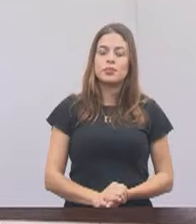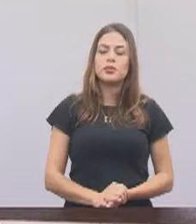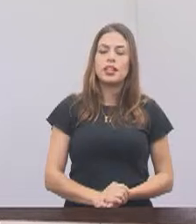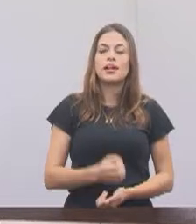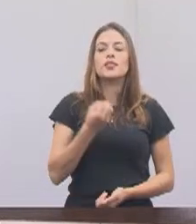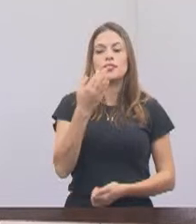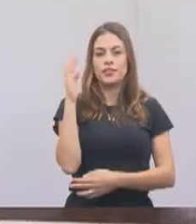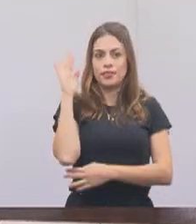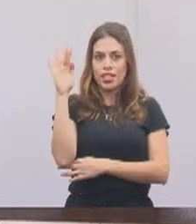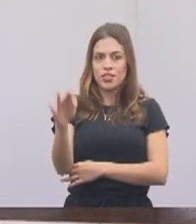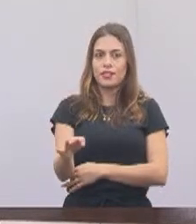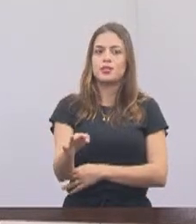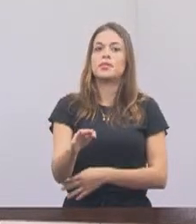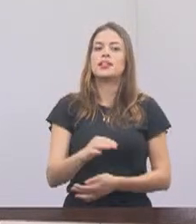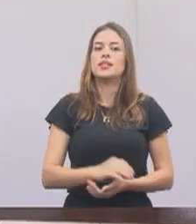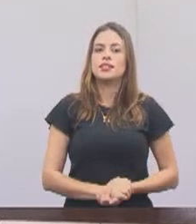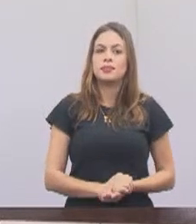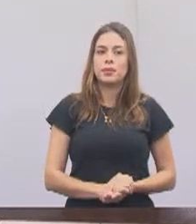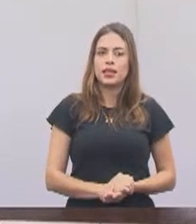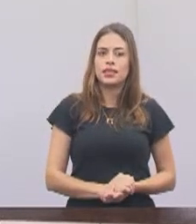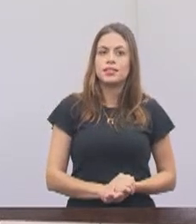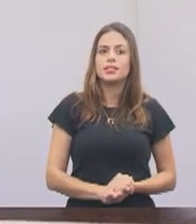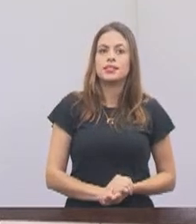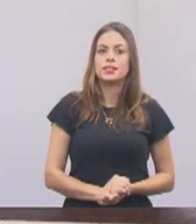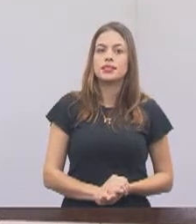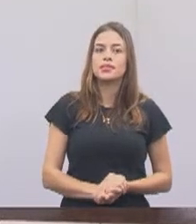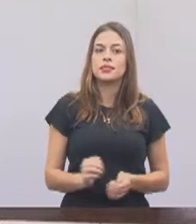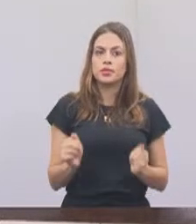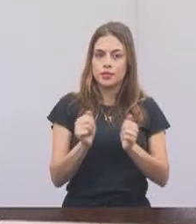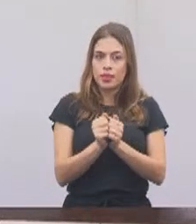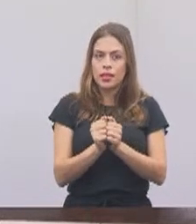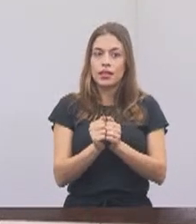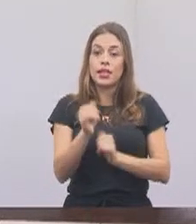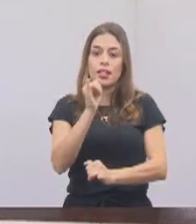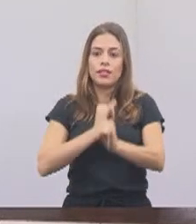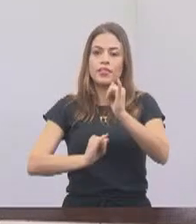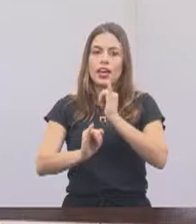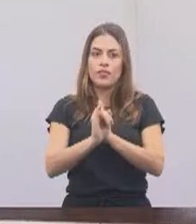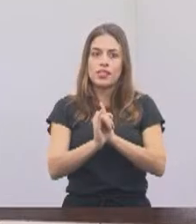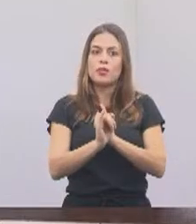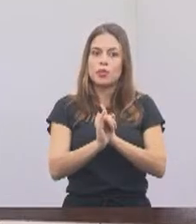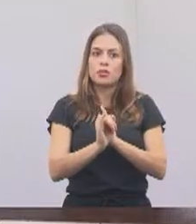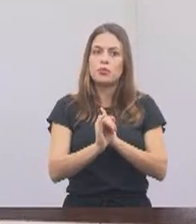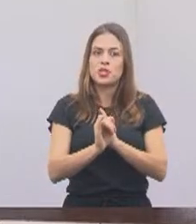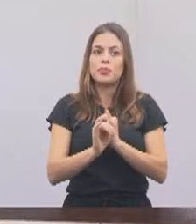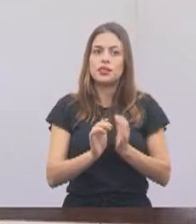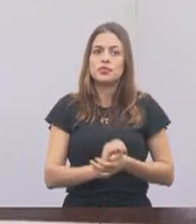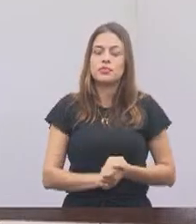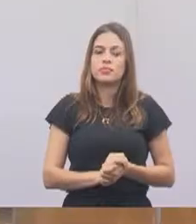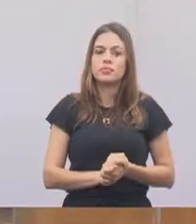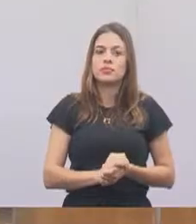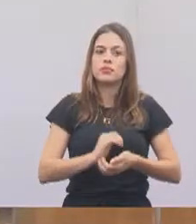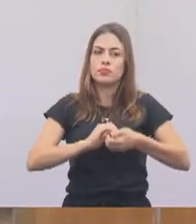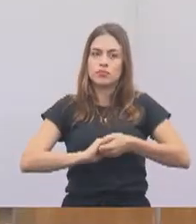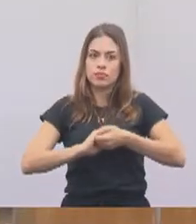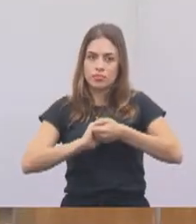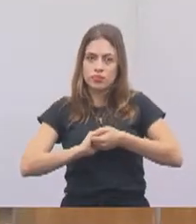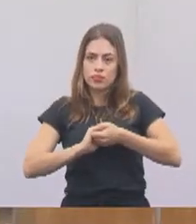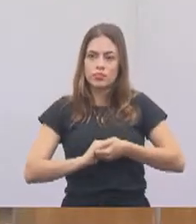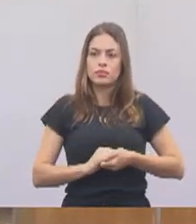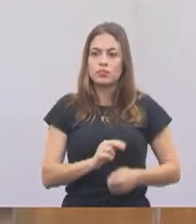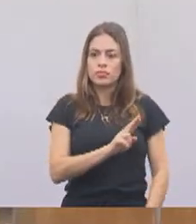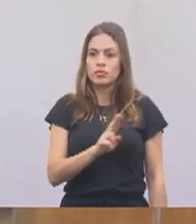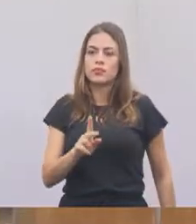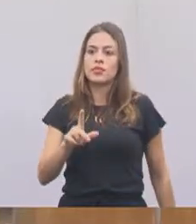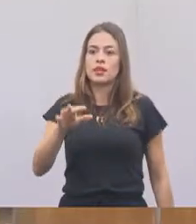Boa tarde a todos vocês que nos acompanham em casa, pela internet, pela TV Câmara. Quero aqui cumprimentar, em nome da minha mãe, Terezinha, e da